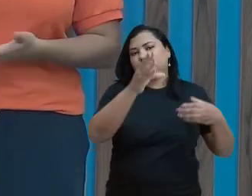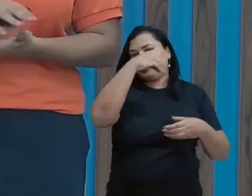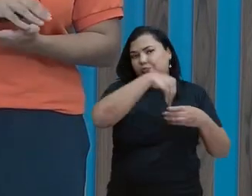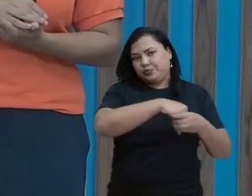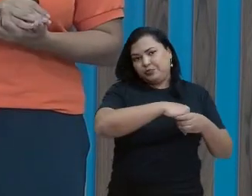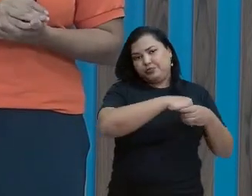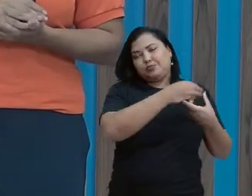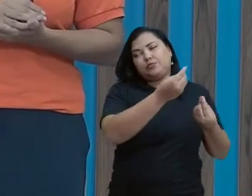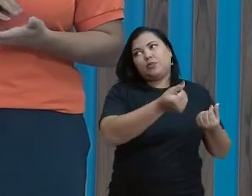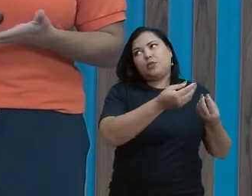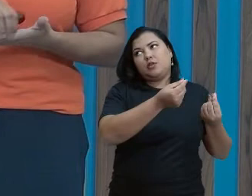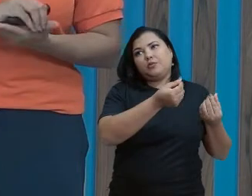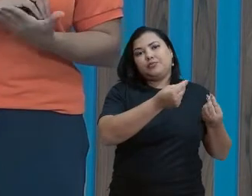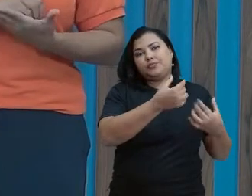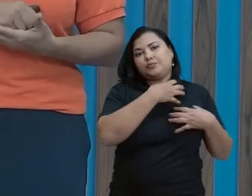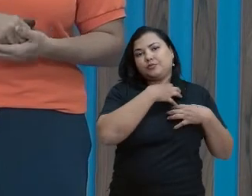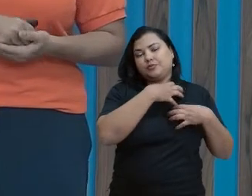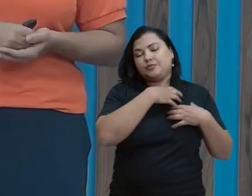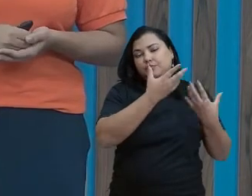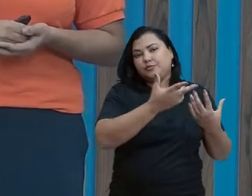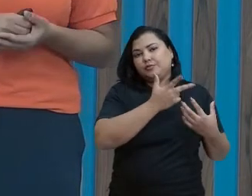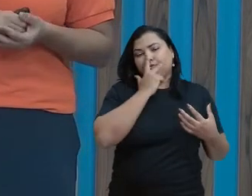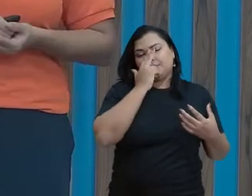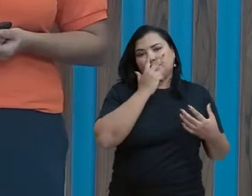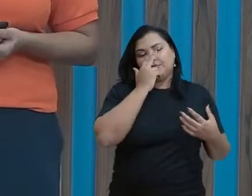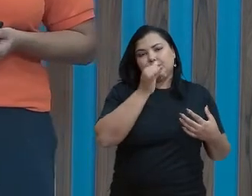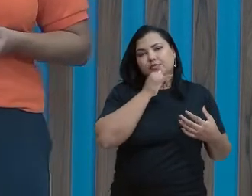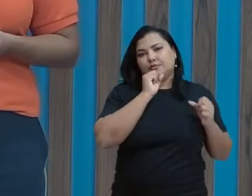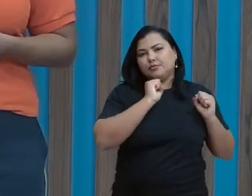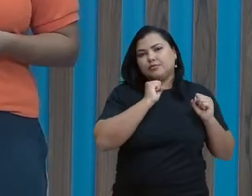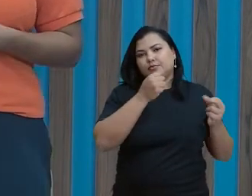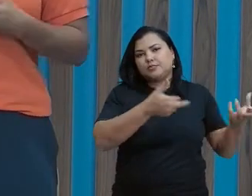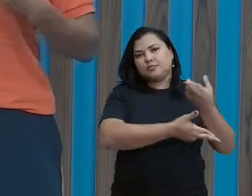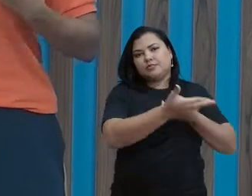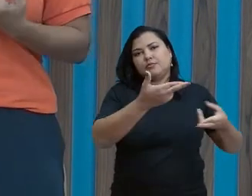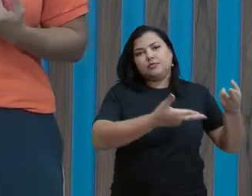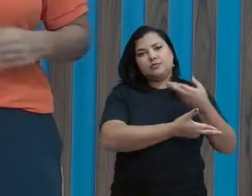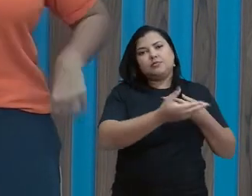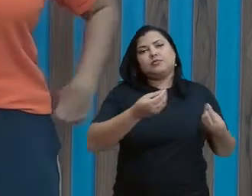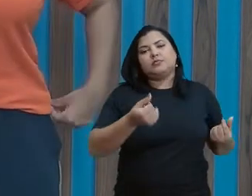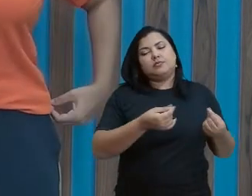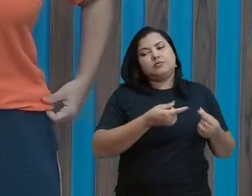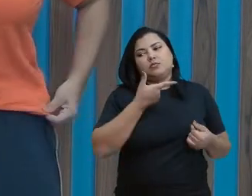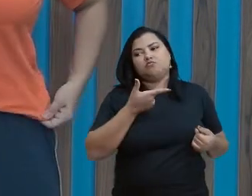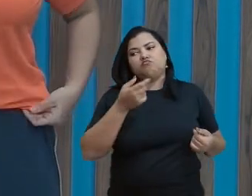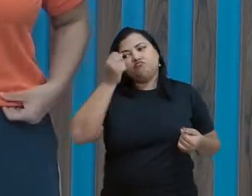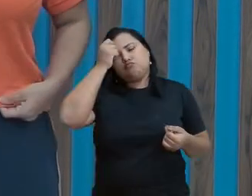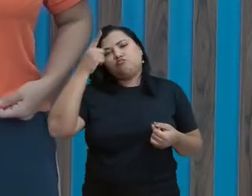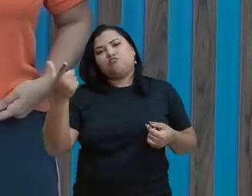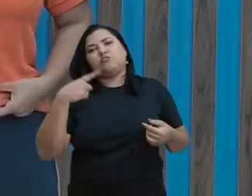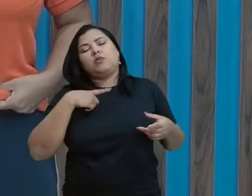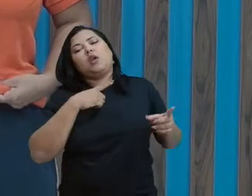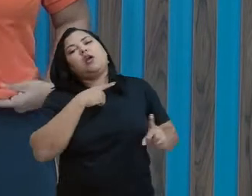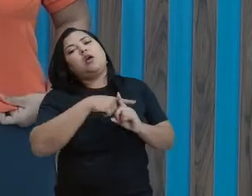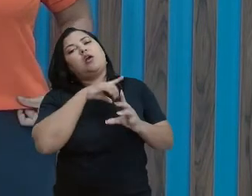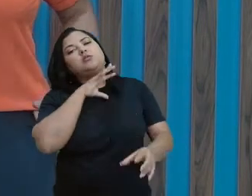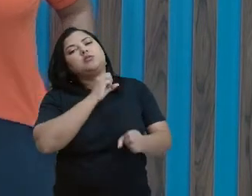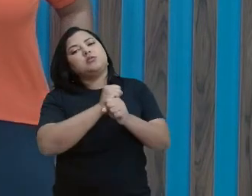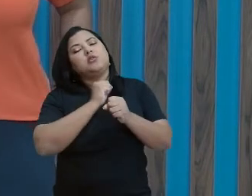de um sentido semelhante, né? Então, posso relacionar dando uma ideia de adição,